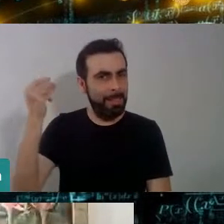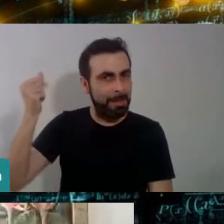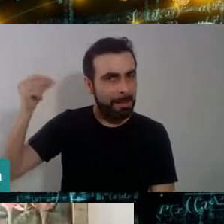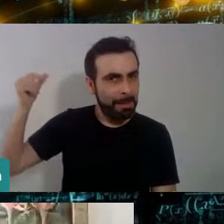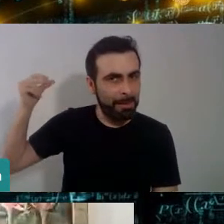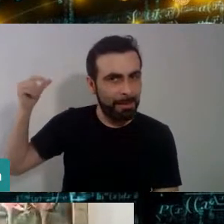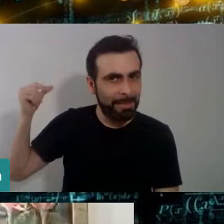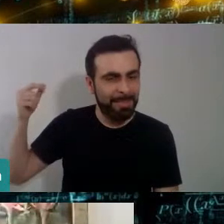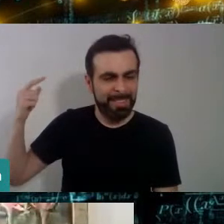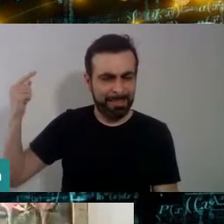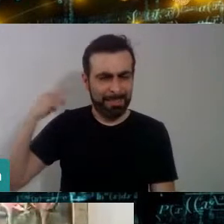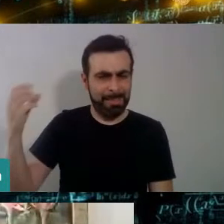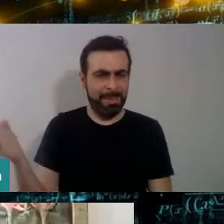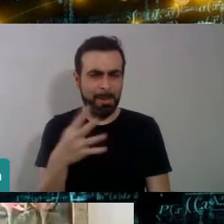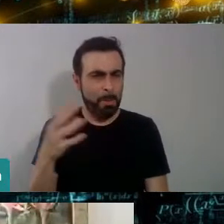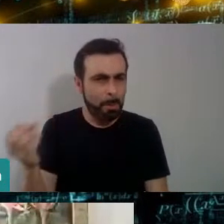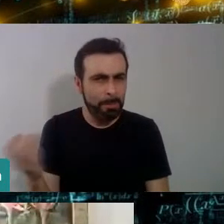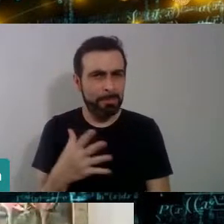Naquela época era inédito, né?